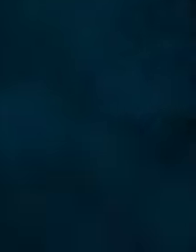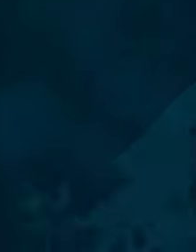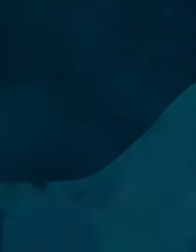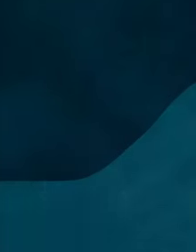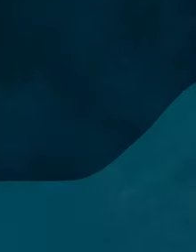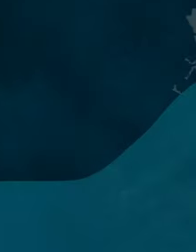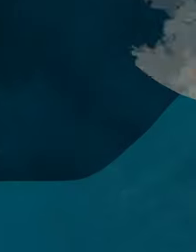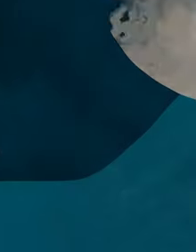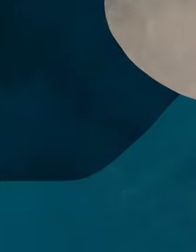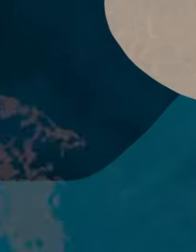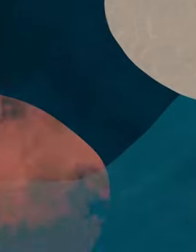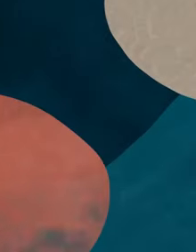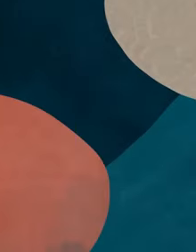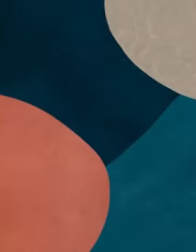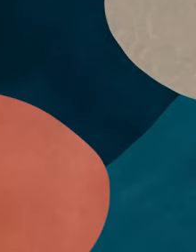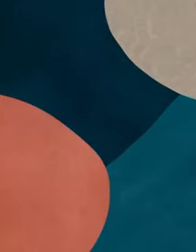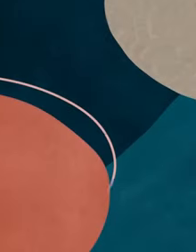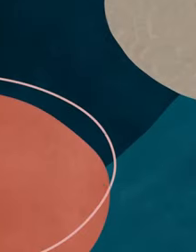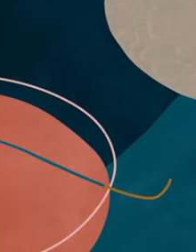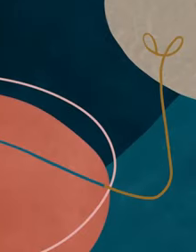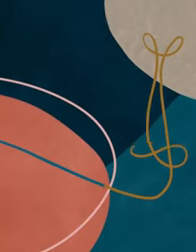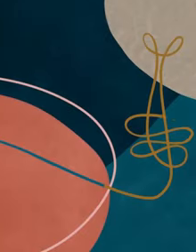E aí